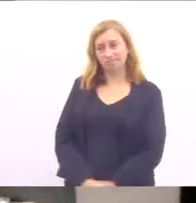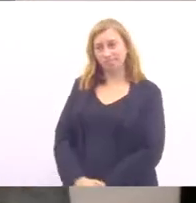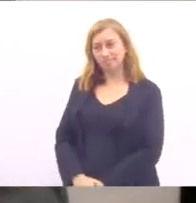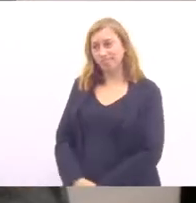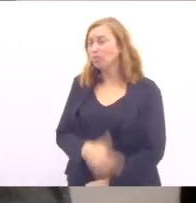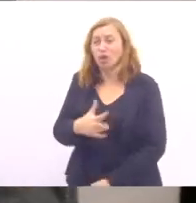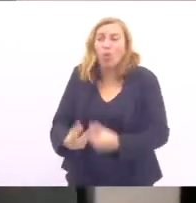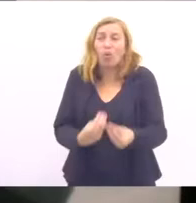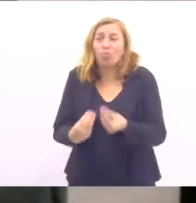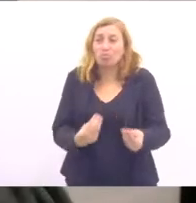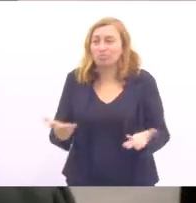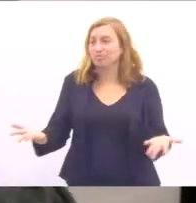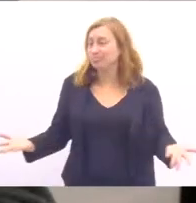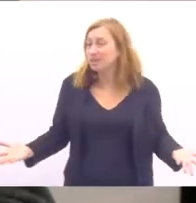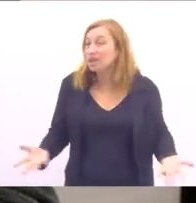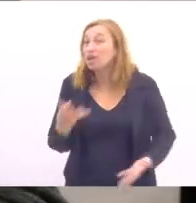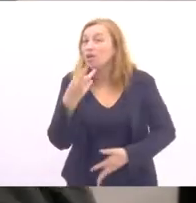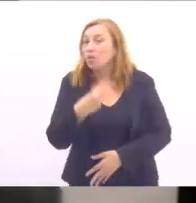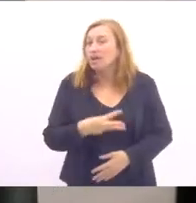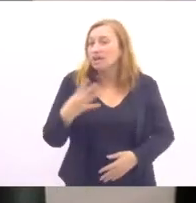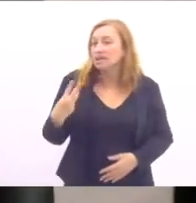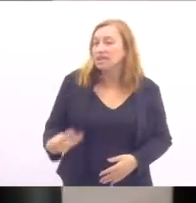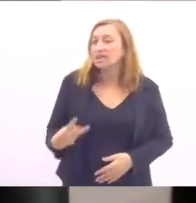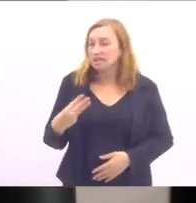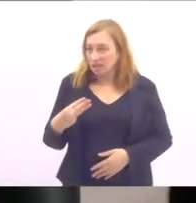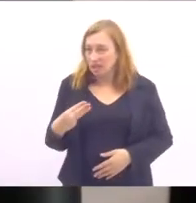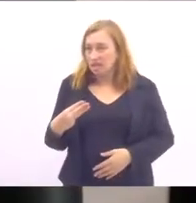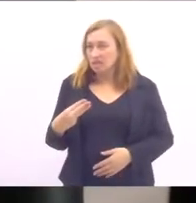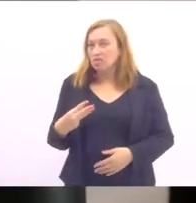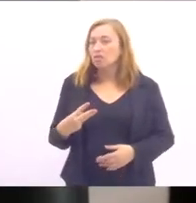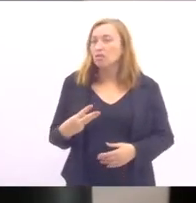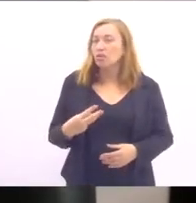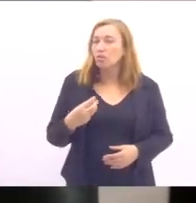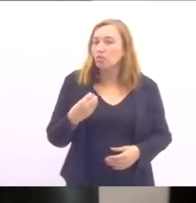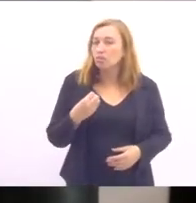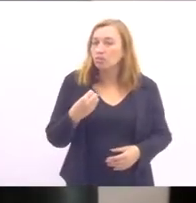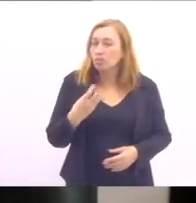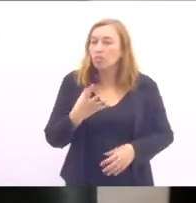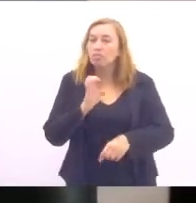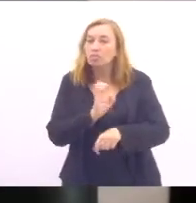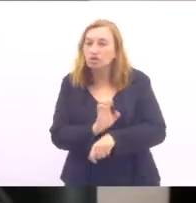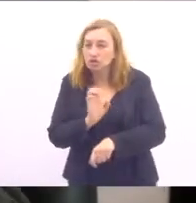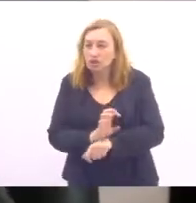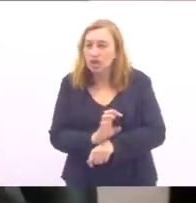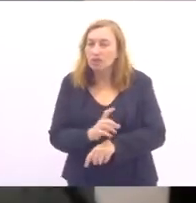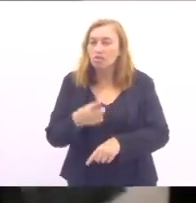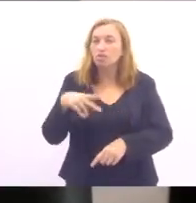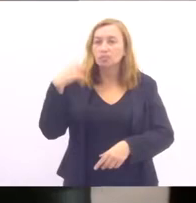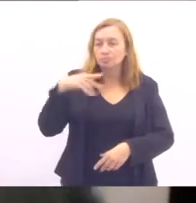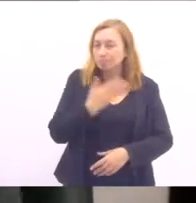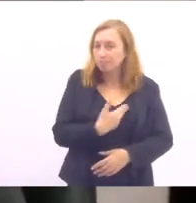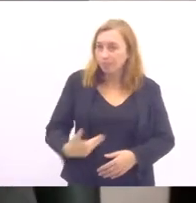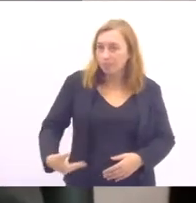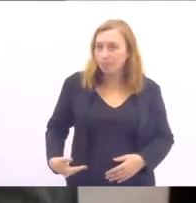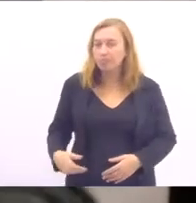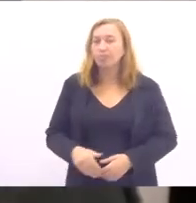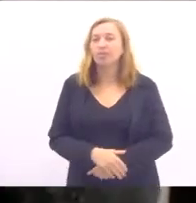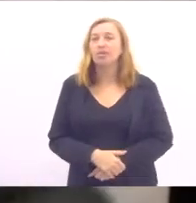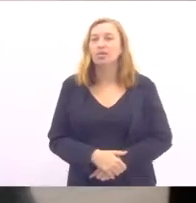jeito. Então, a 43 foi o grande aceno que o Estado deu como política pública